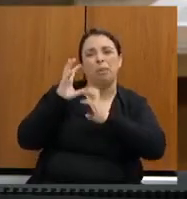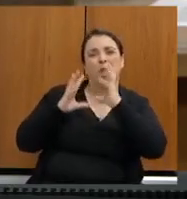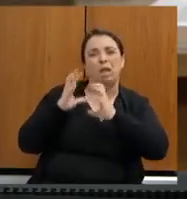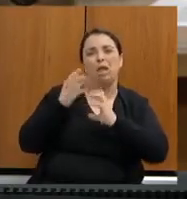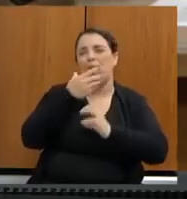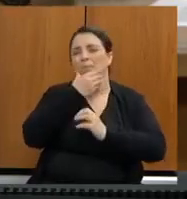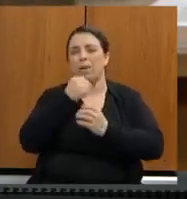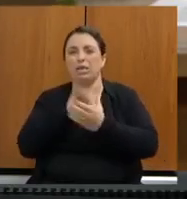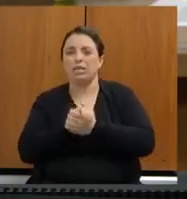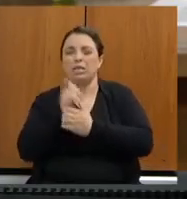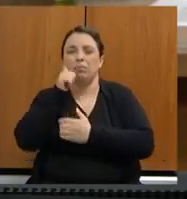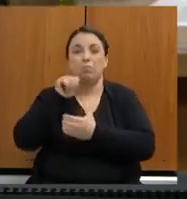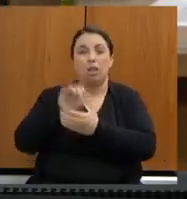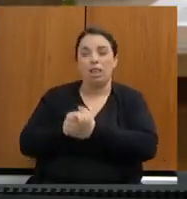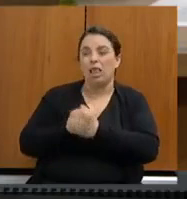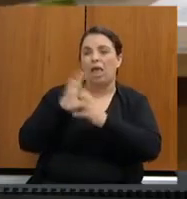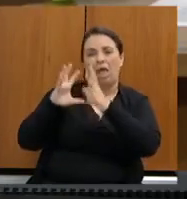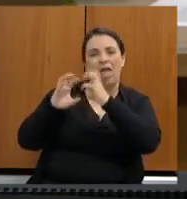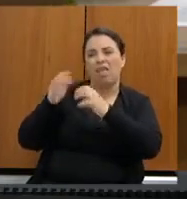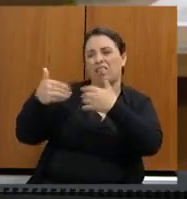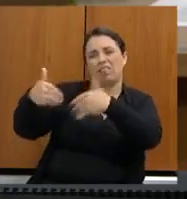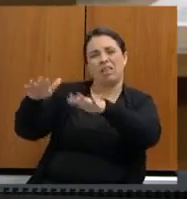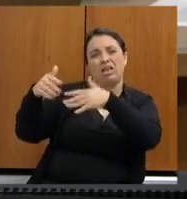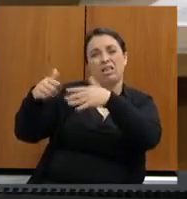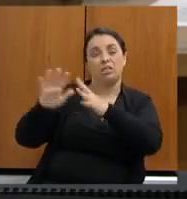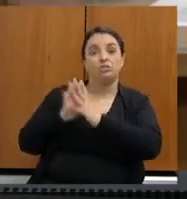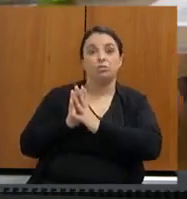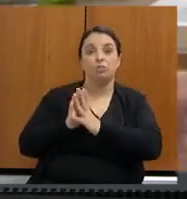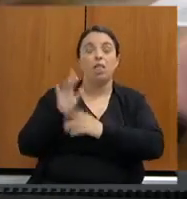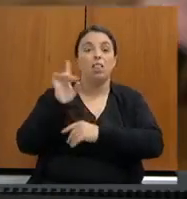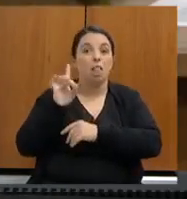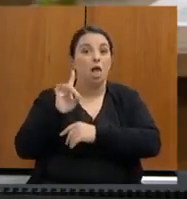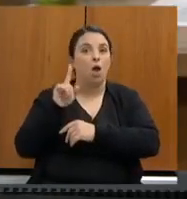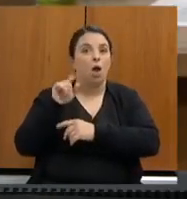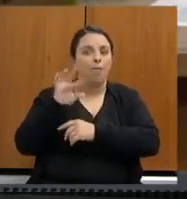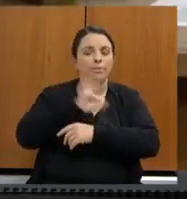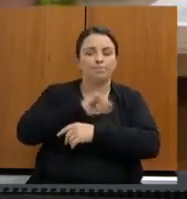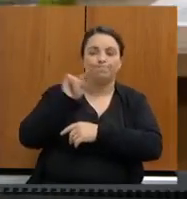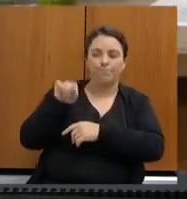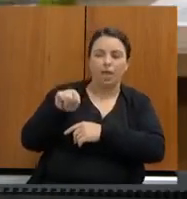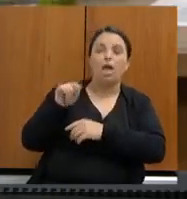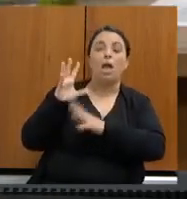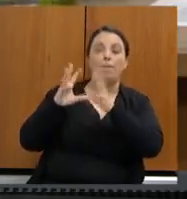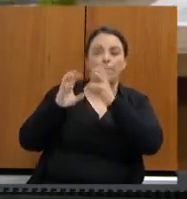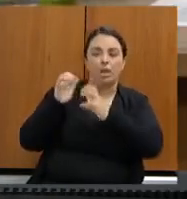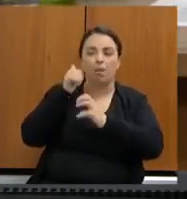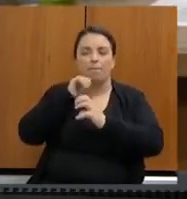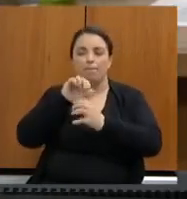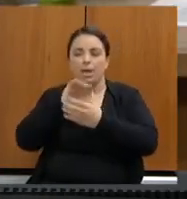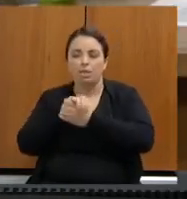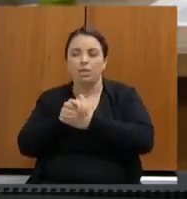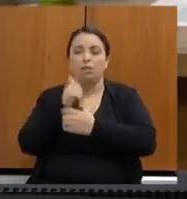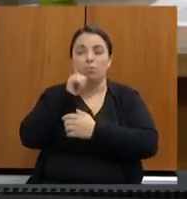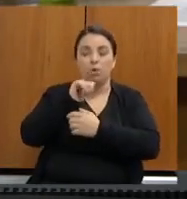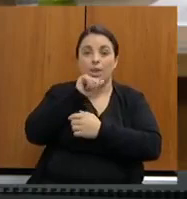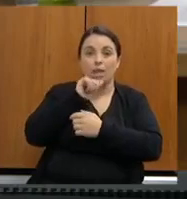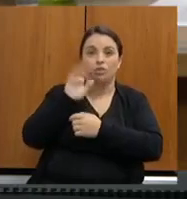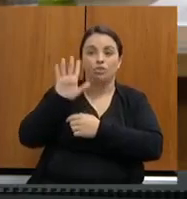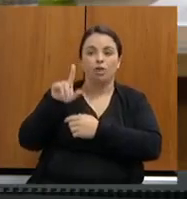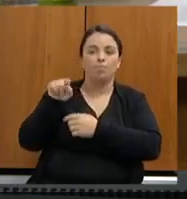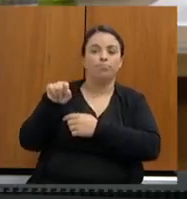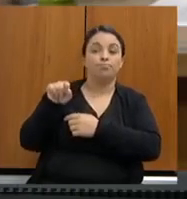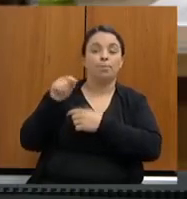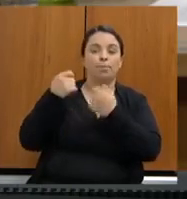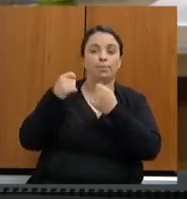Ele sabe a briga de marido e mulher eu já marca um asterisco já encaminho aquilo para TV de para dar um olhar